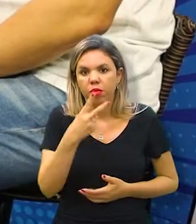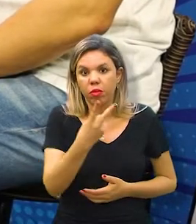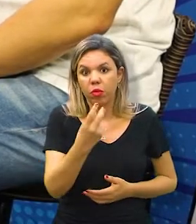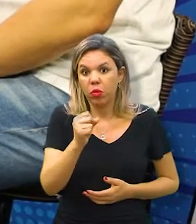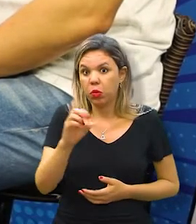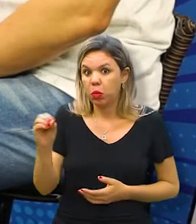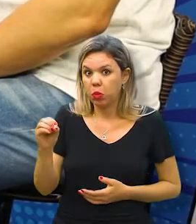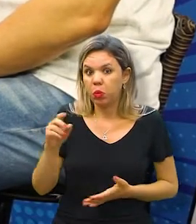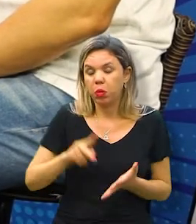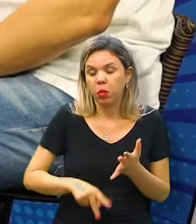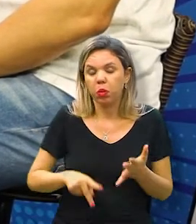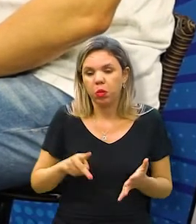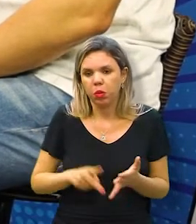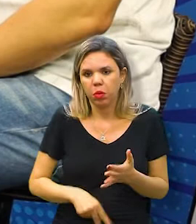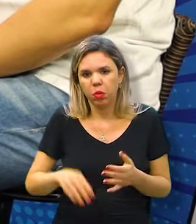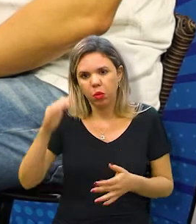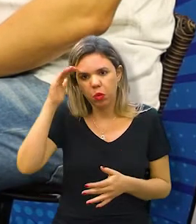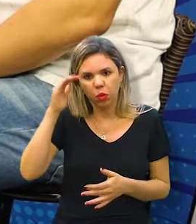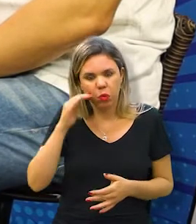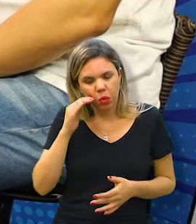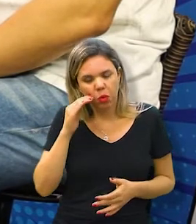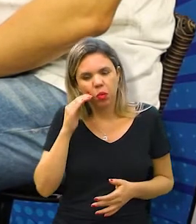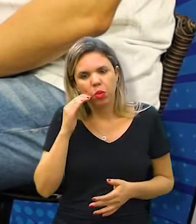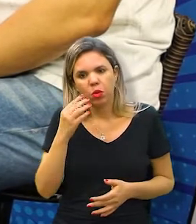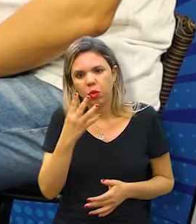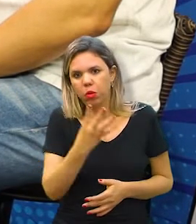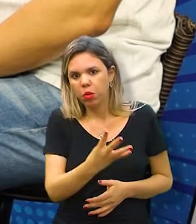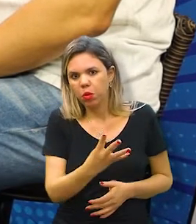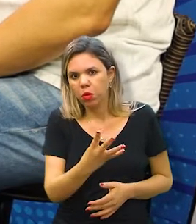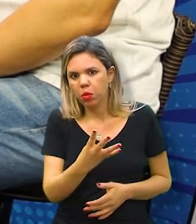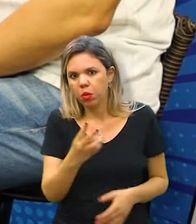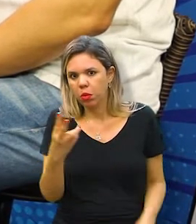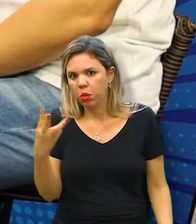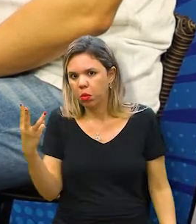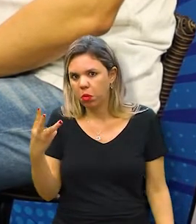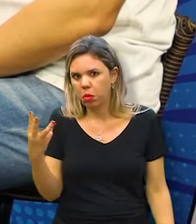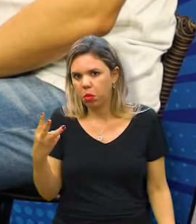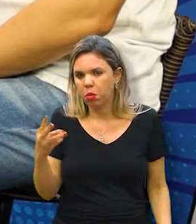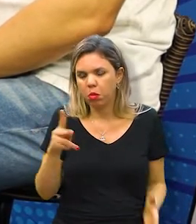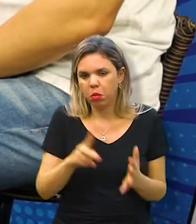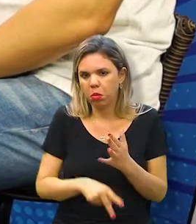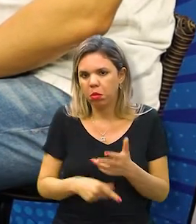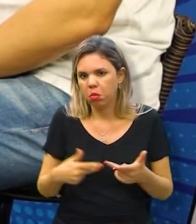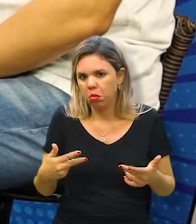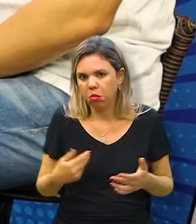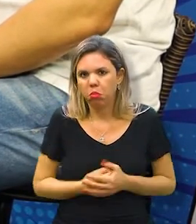280 páginas e para o coreano eu escrevi 433 no Kindle.